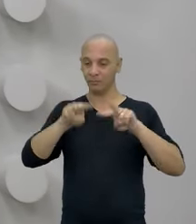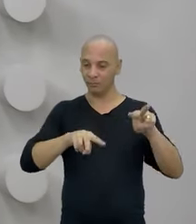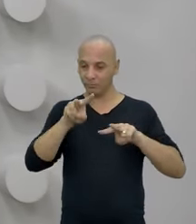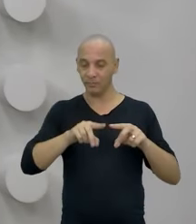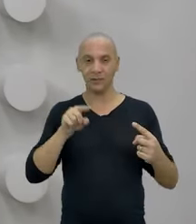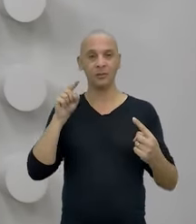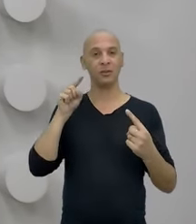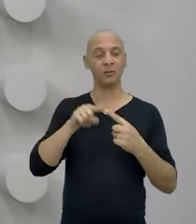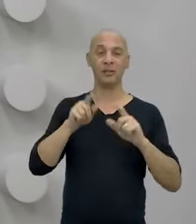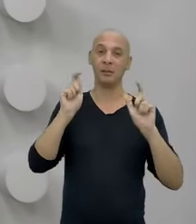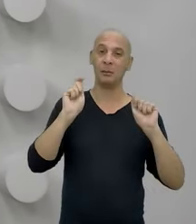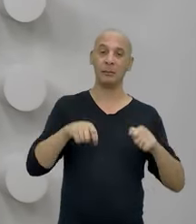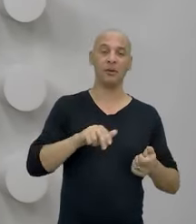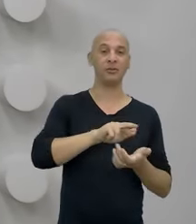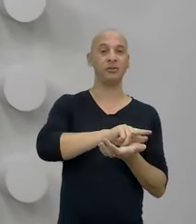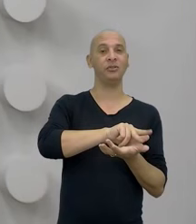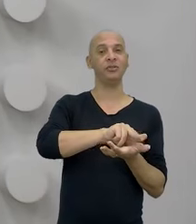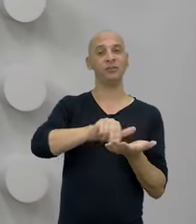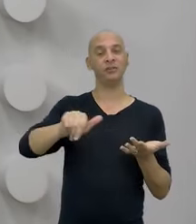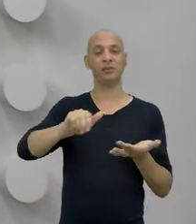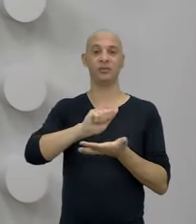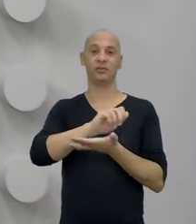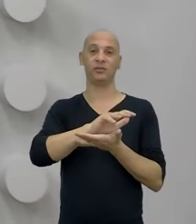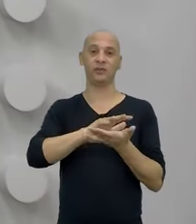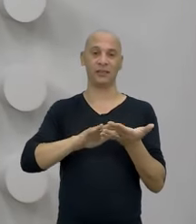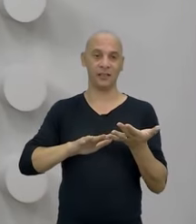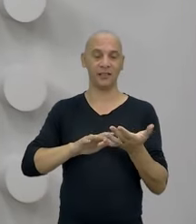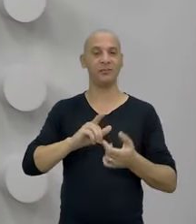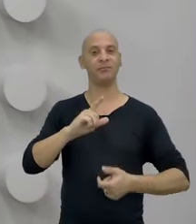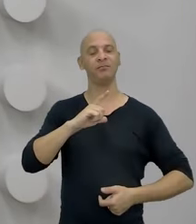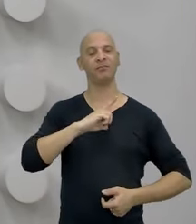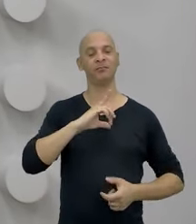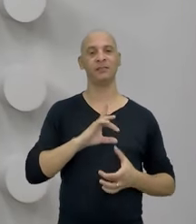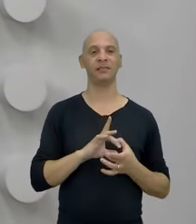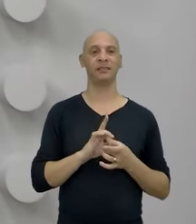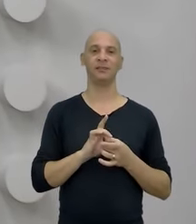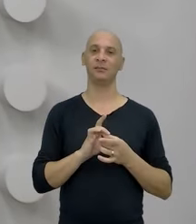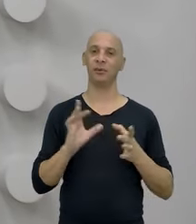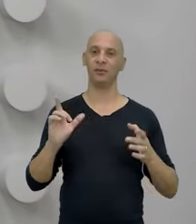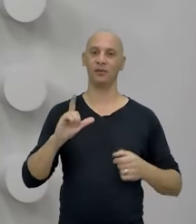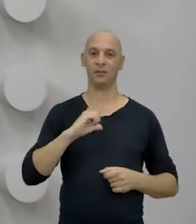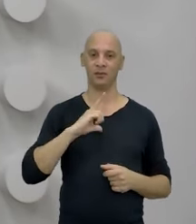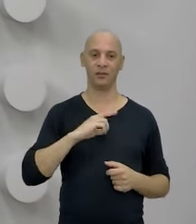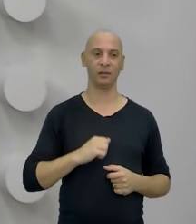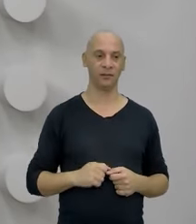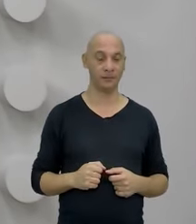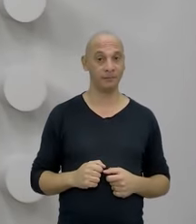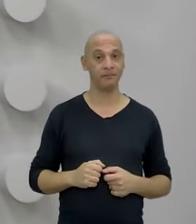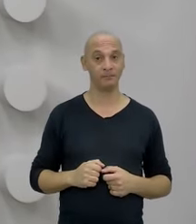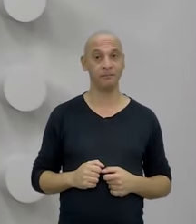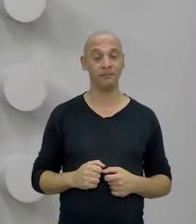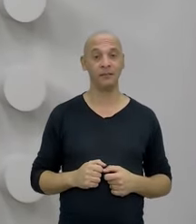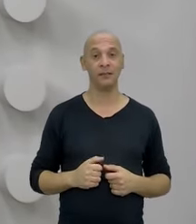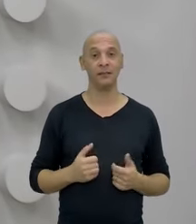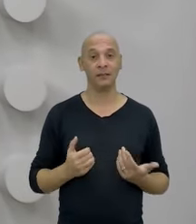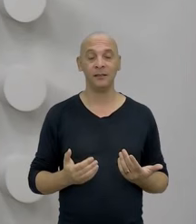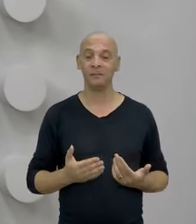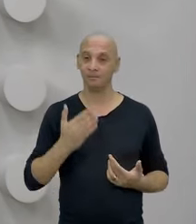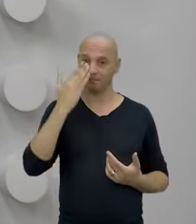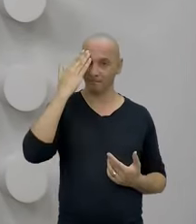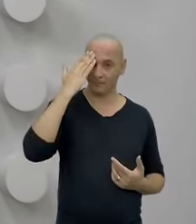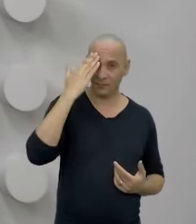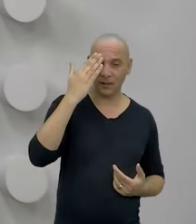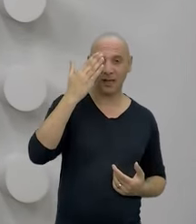como ele mencionou ele possui várias atividades tá disponível né então eu quero aqui já diante mão